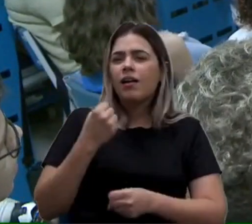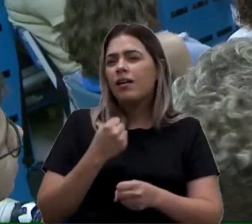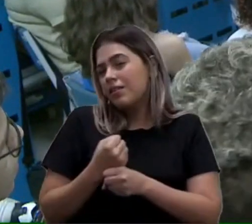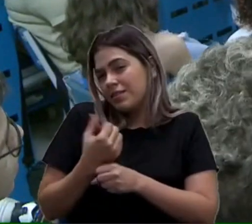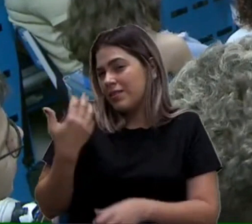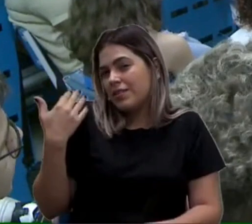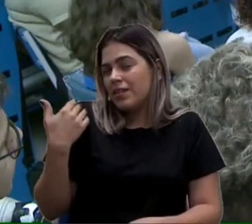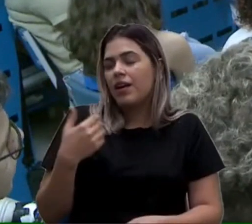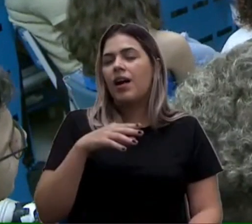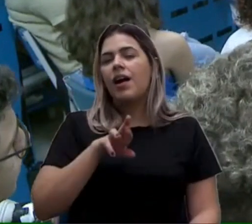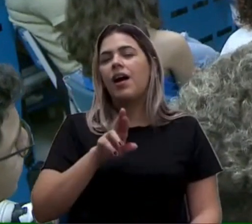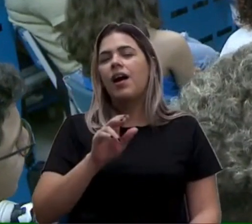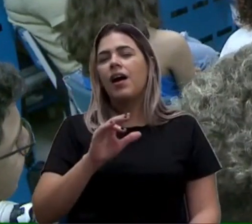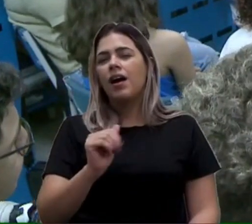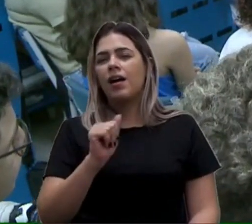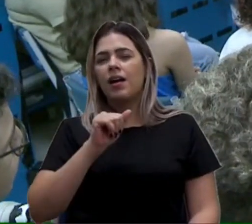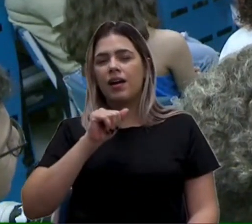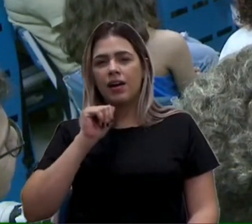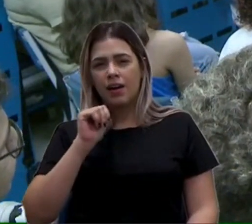como Raquel de Queiroz